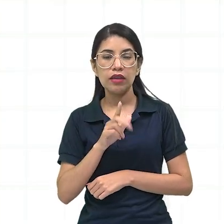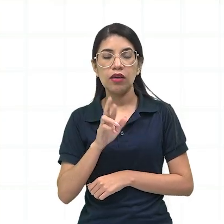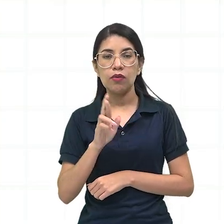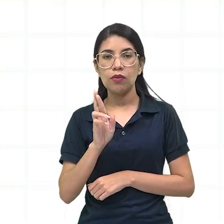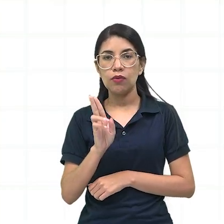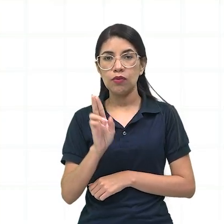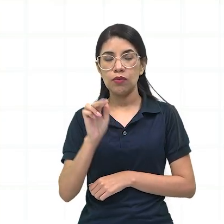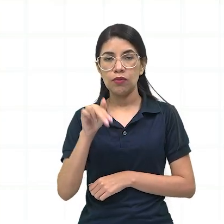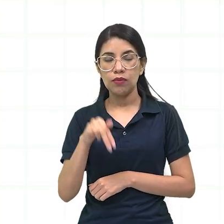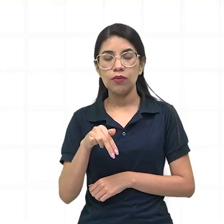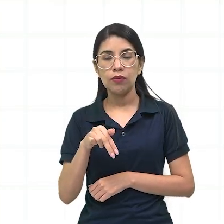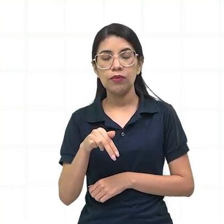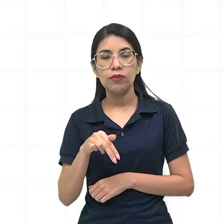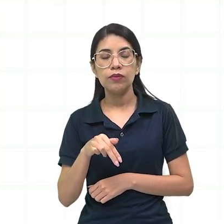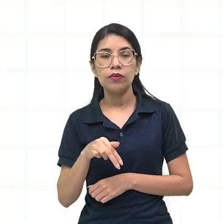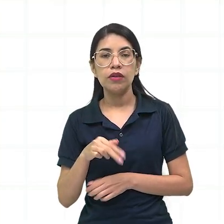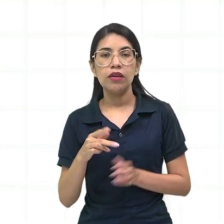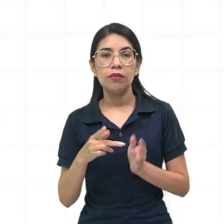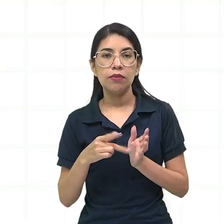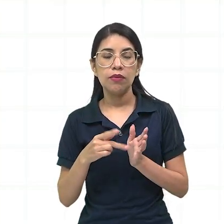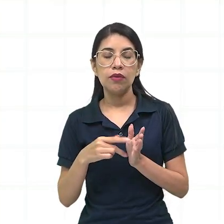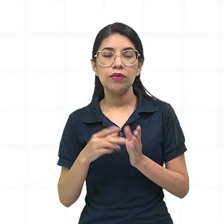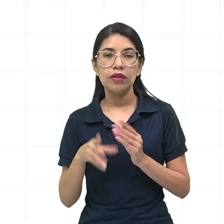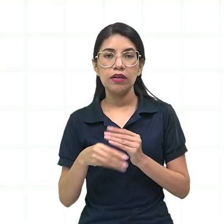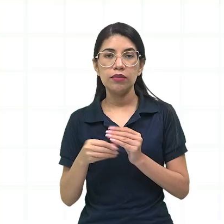ponto para o seu